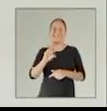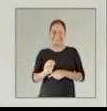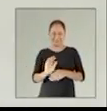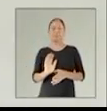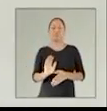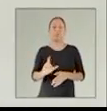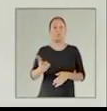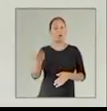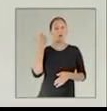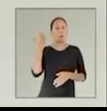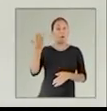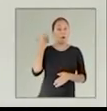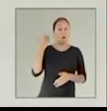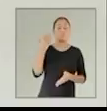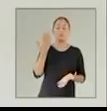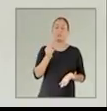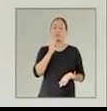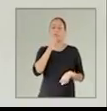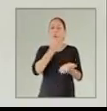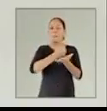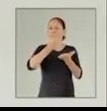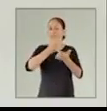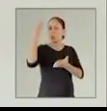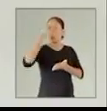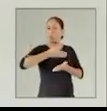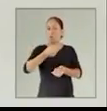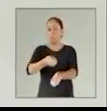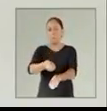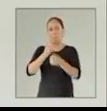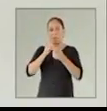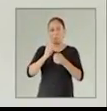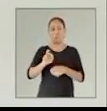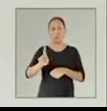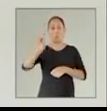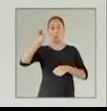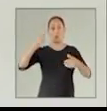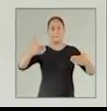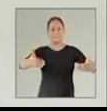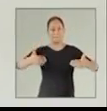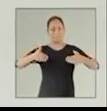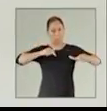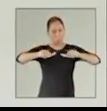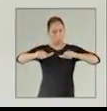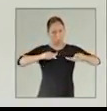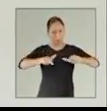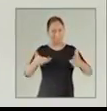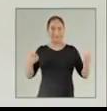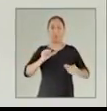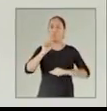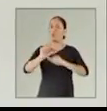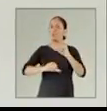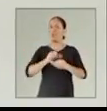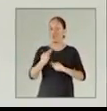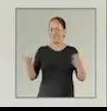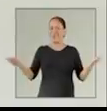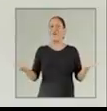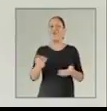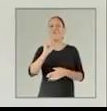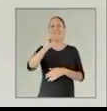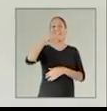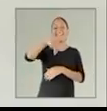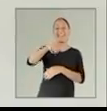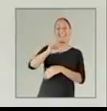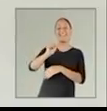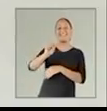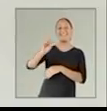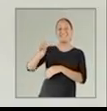medidas, a habilitação do pescador era feita pelo Ministério do Trabalho e Emprego. Agora, a habilitação é feita pelo INSS. O que muda